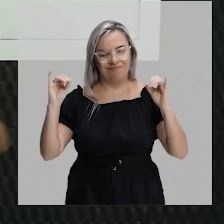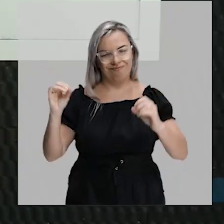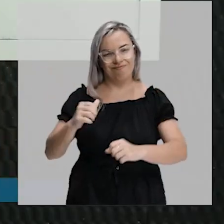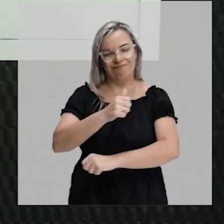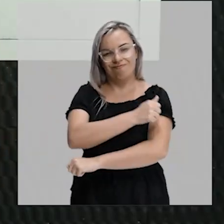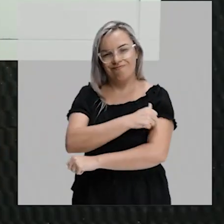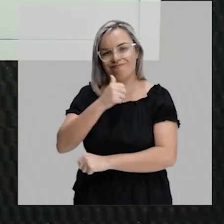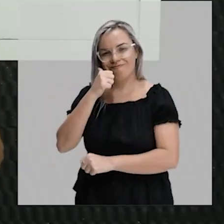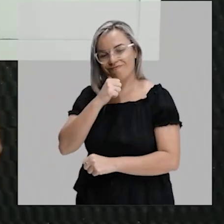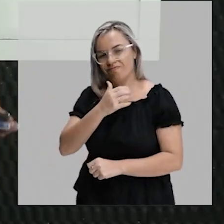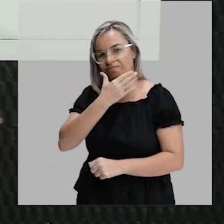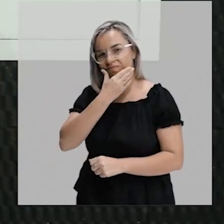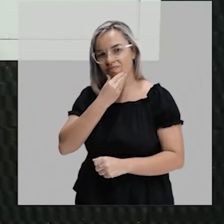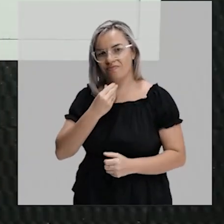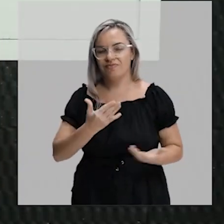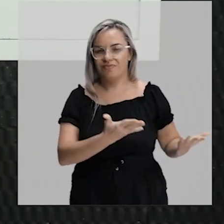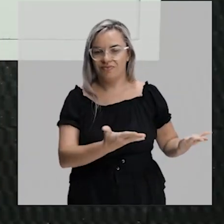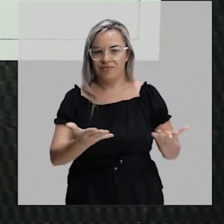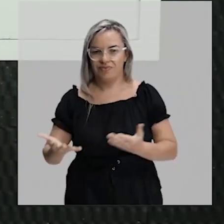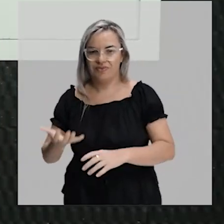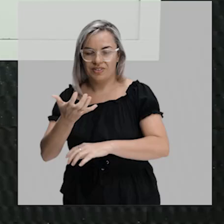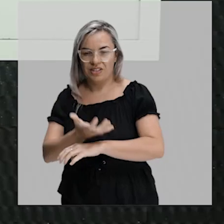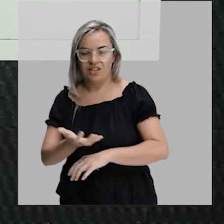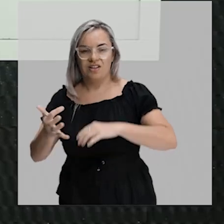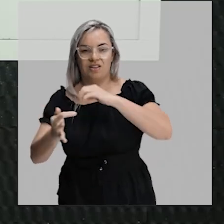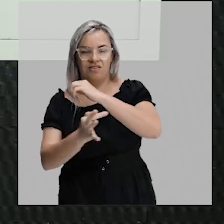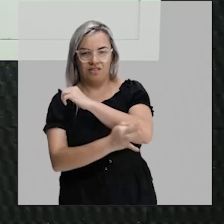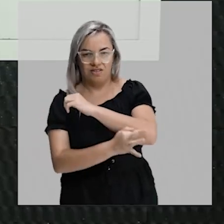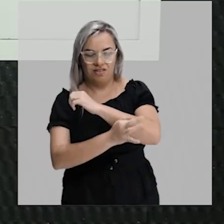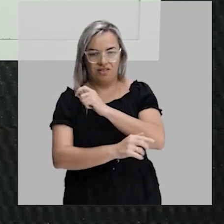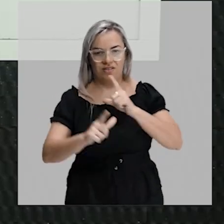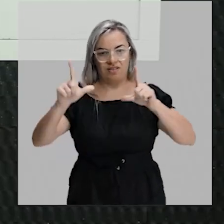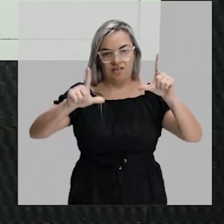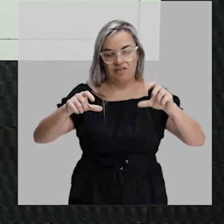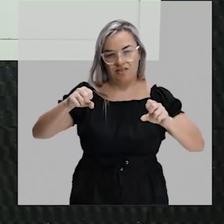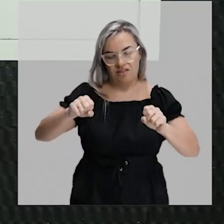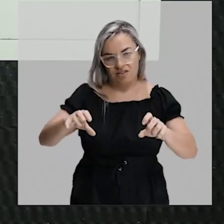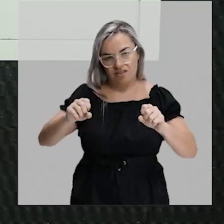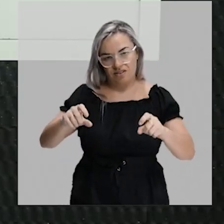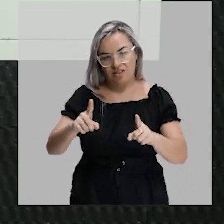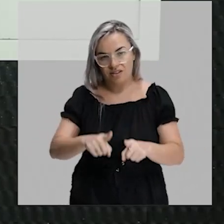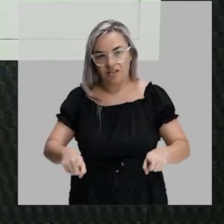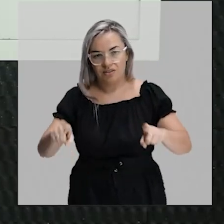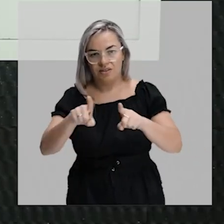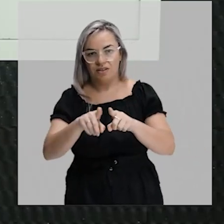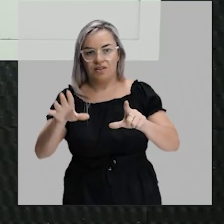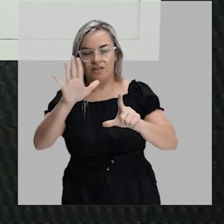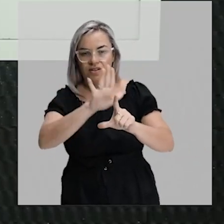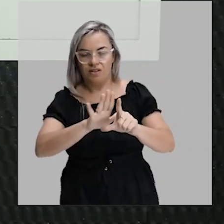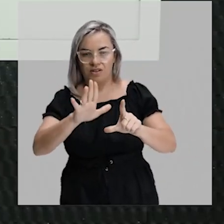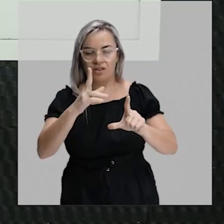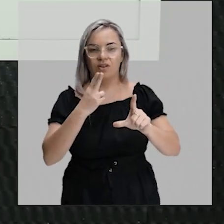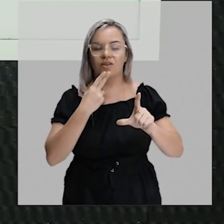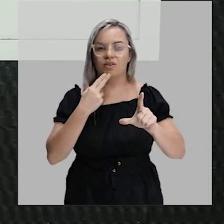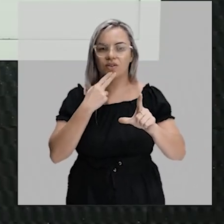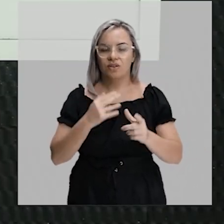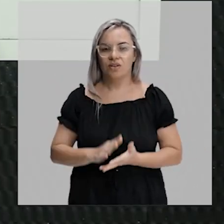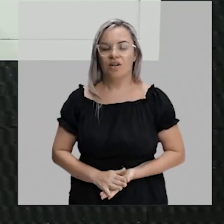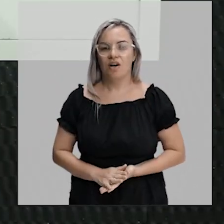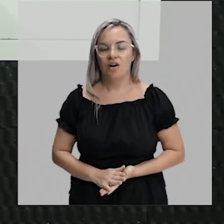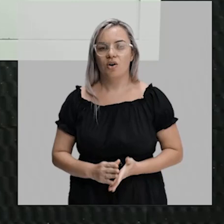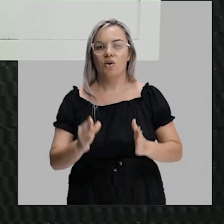aluna, olá aluno, seja bem-vindo a mais uma aula de Física aqui pela TV Educação e também pela plataforma Gonçalves Dias. Na aula de